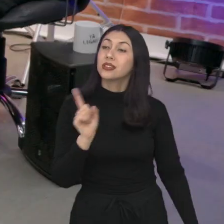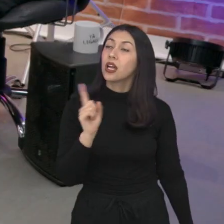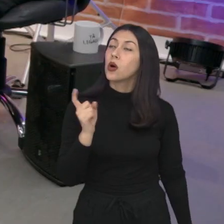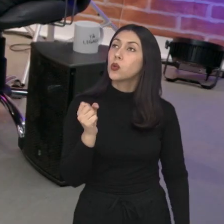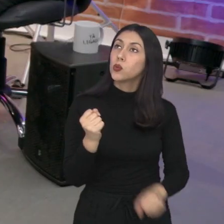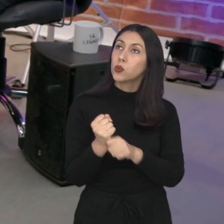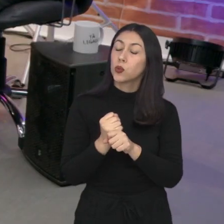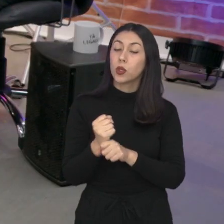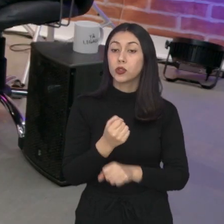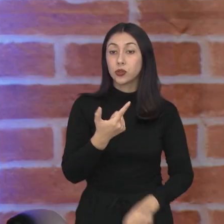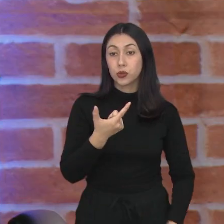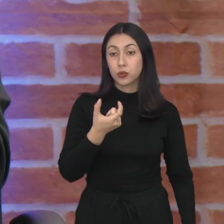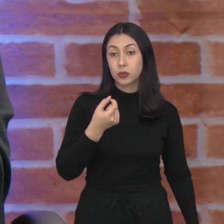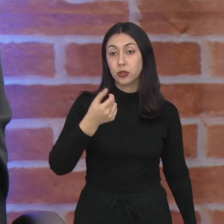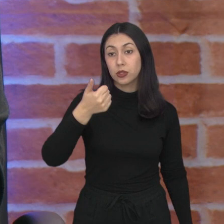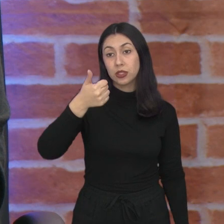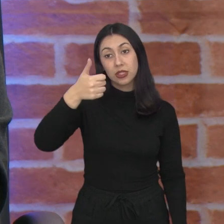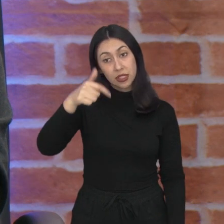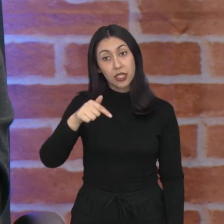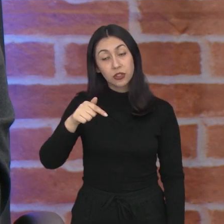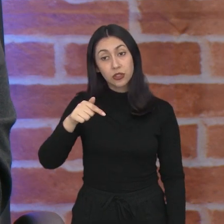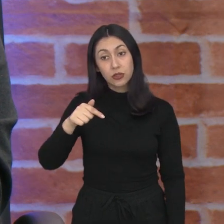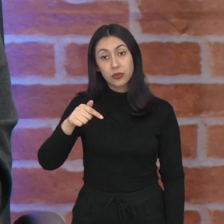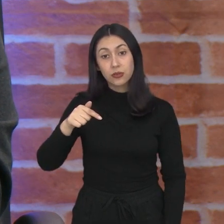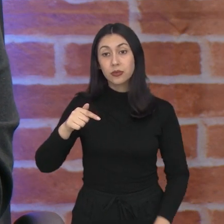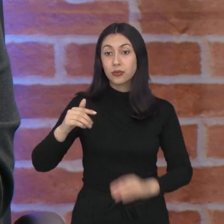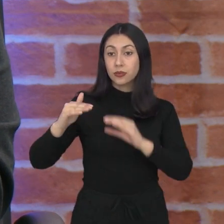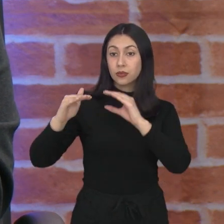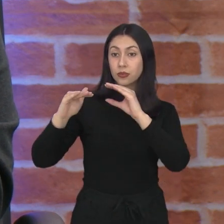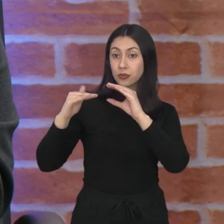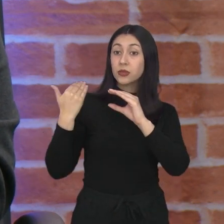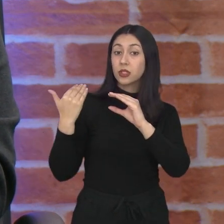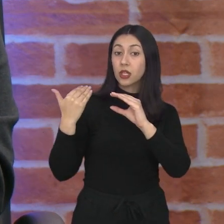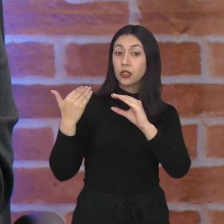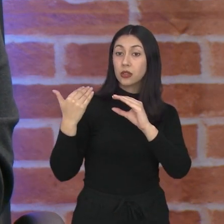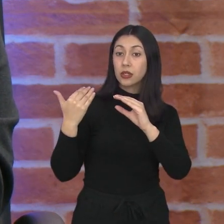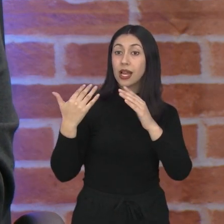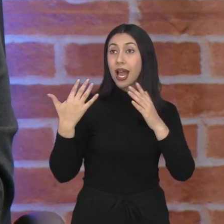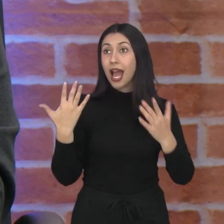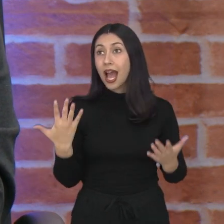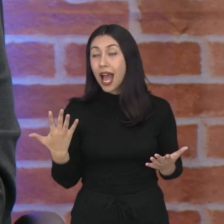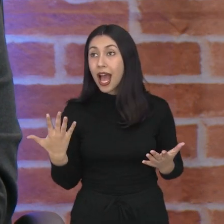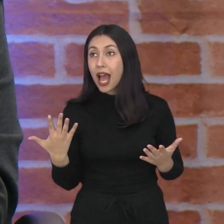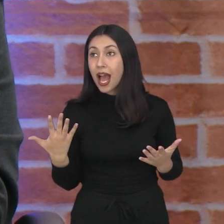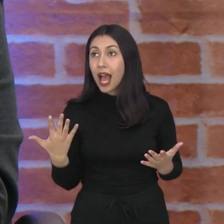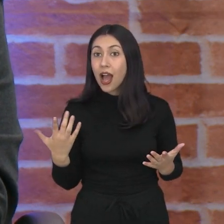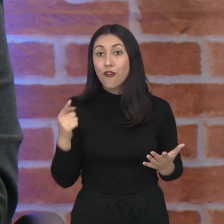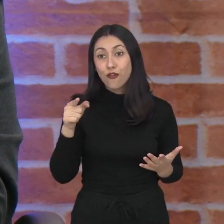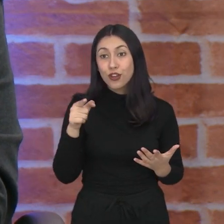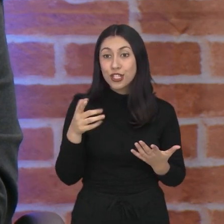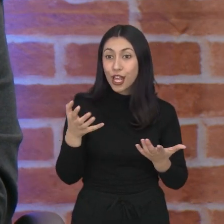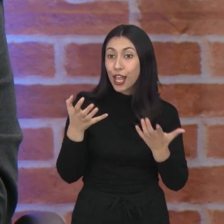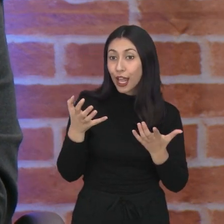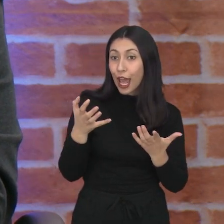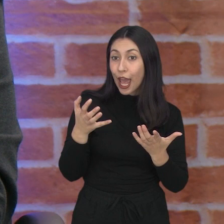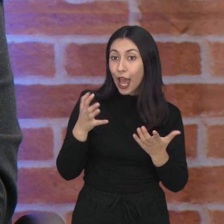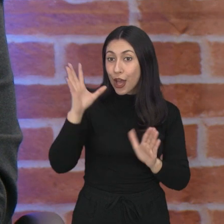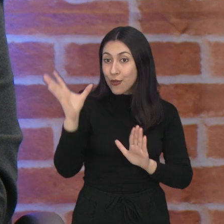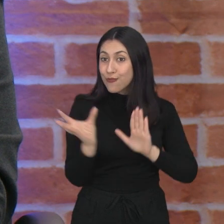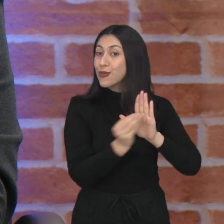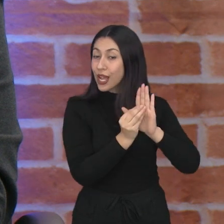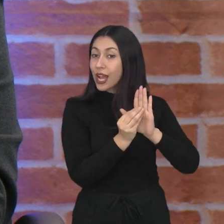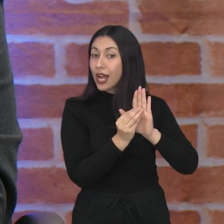foi em 2017, eles me escreveram. Você gostaria de publicar aqui na revista?